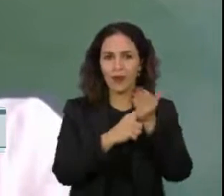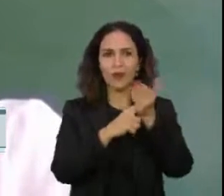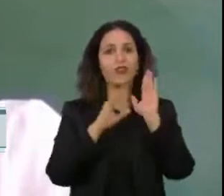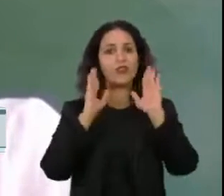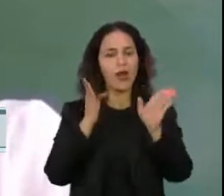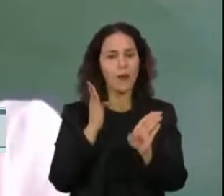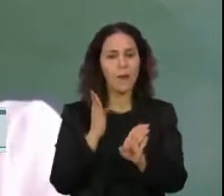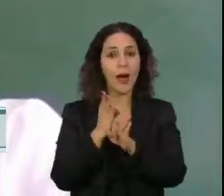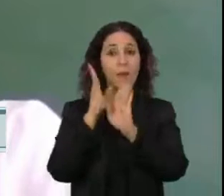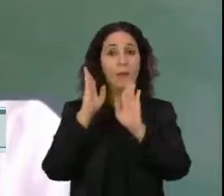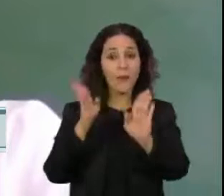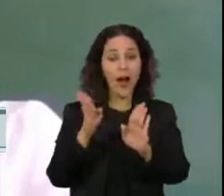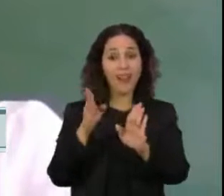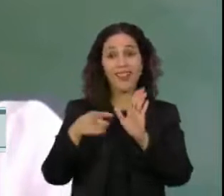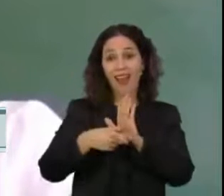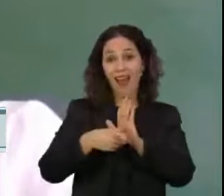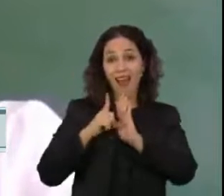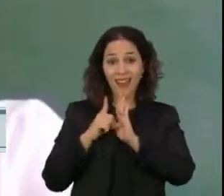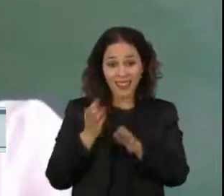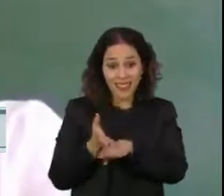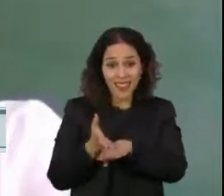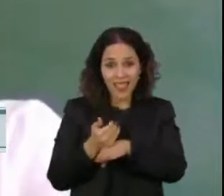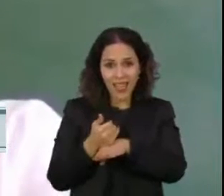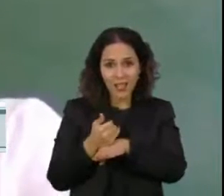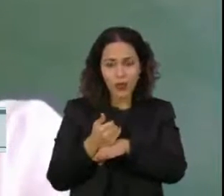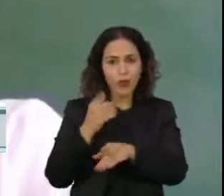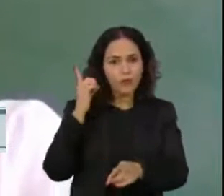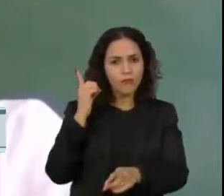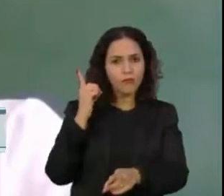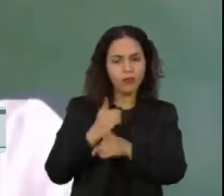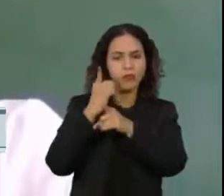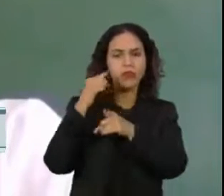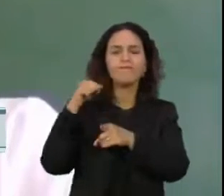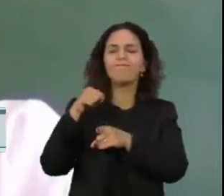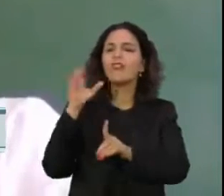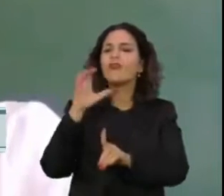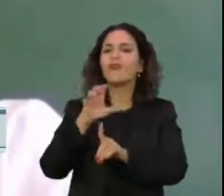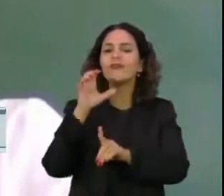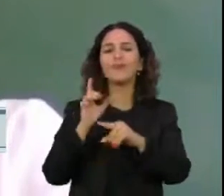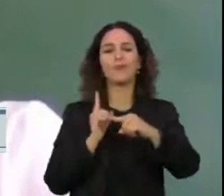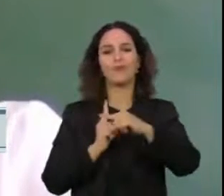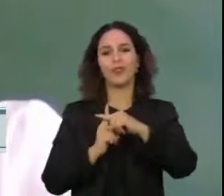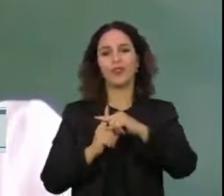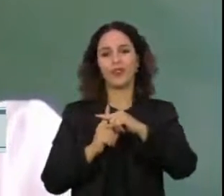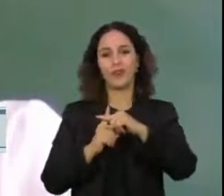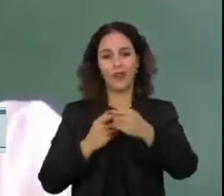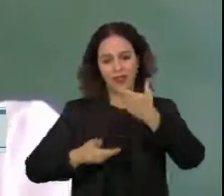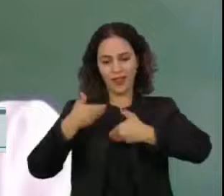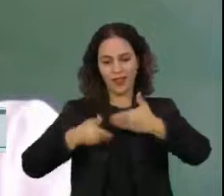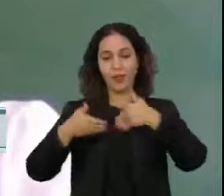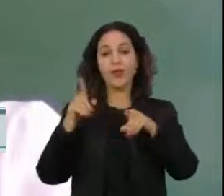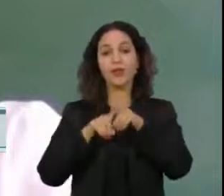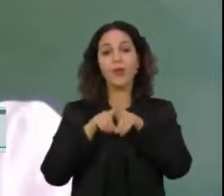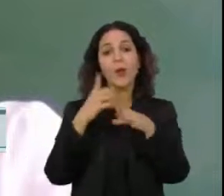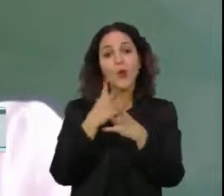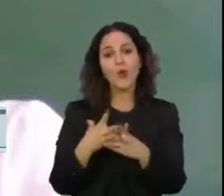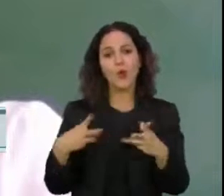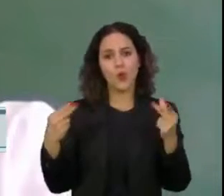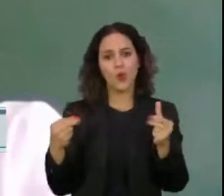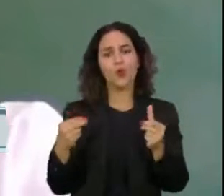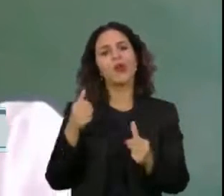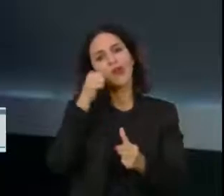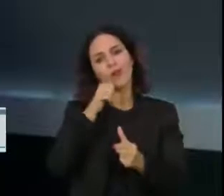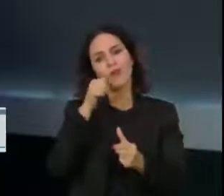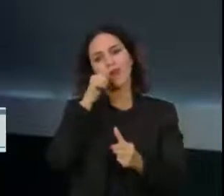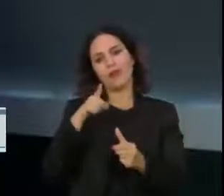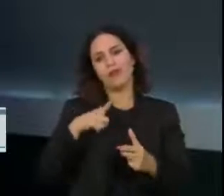descobertos, o diagnóstico precoce impacta positivamente no tratamento e na cura das mulheres acometidas